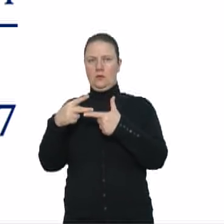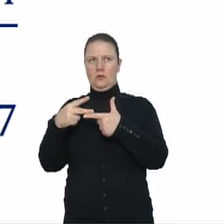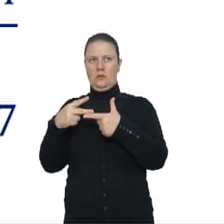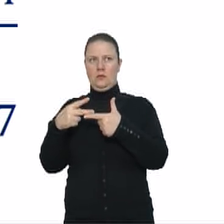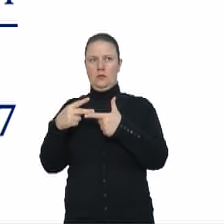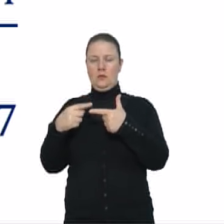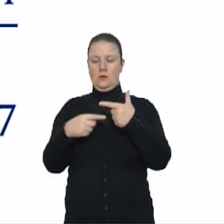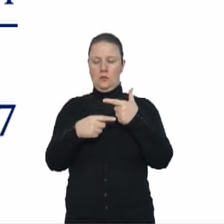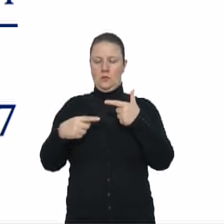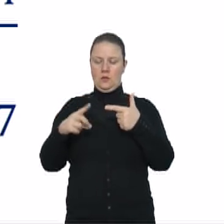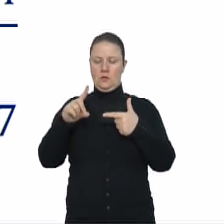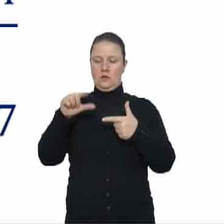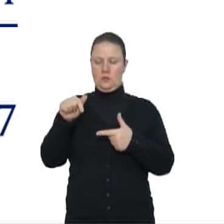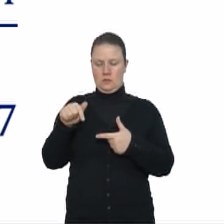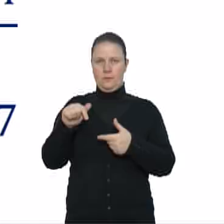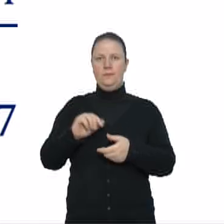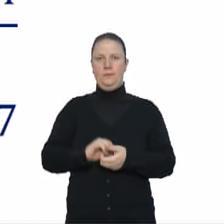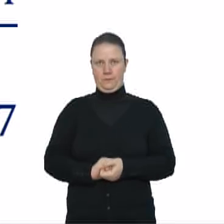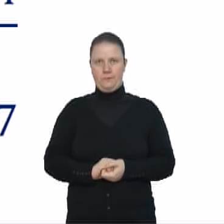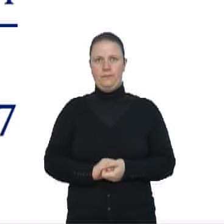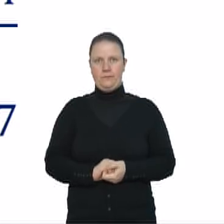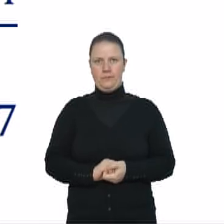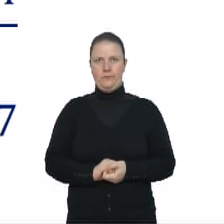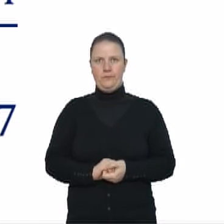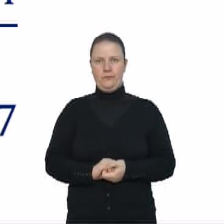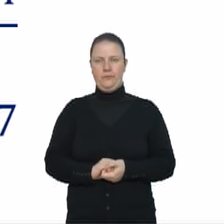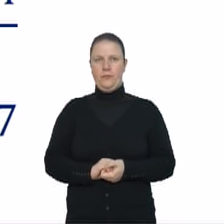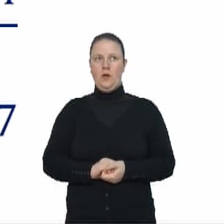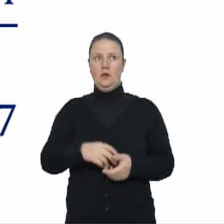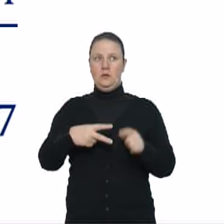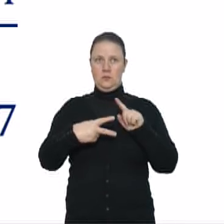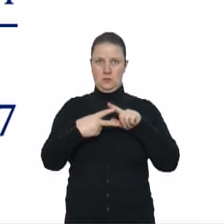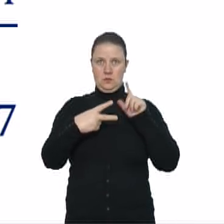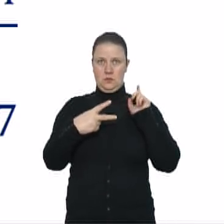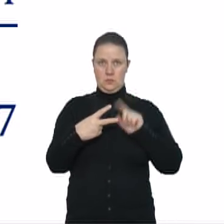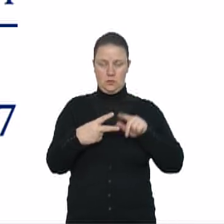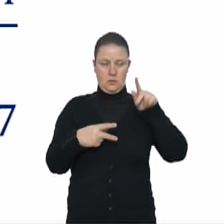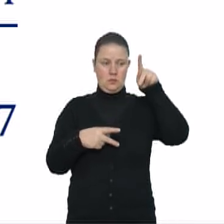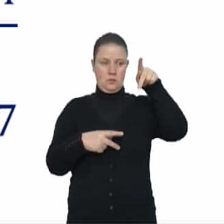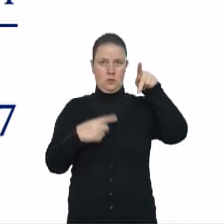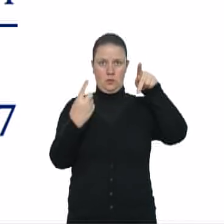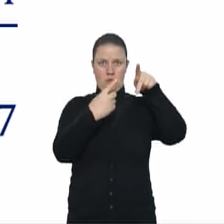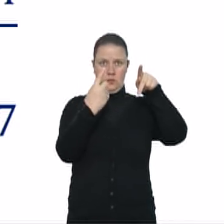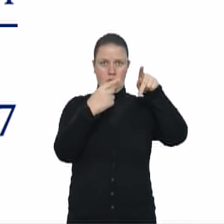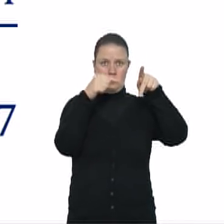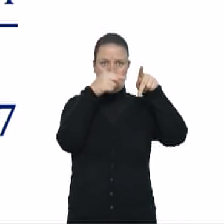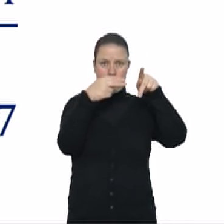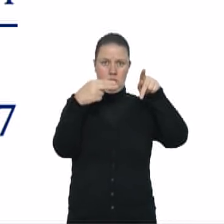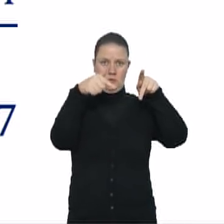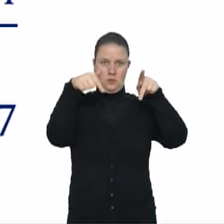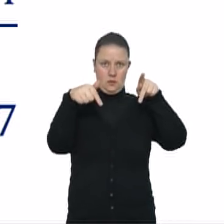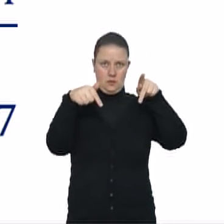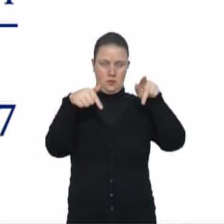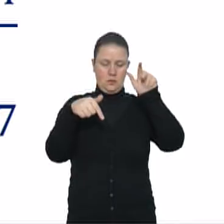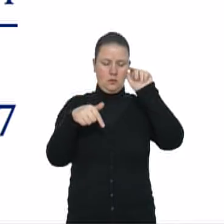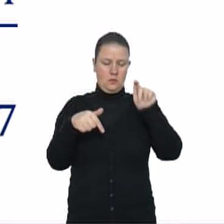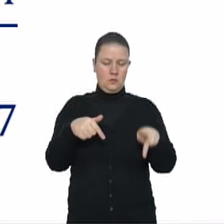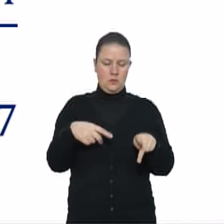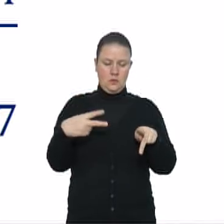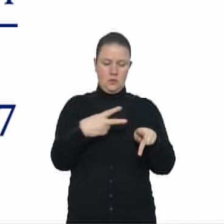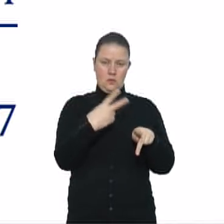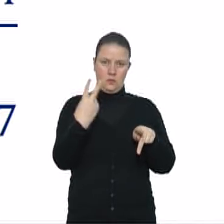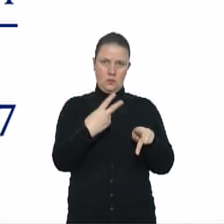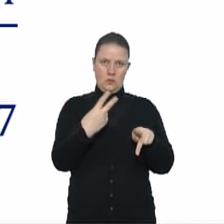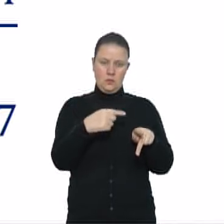é menos 17. Tá? Então eu tenho duas soluções para esse problema, né? P1 vale 7 ou P2 vale